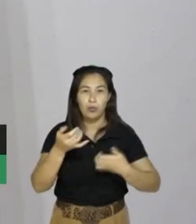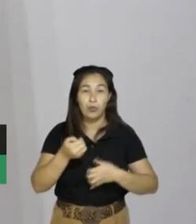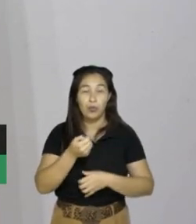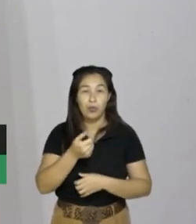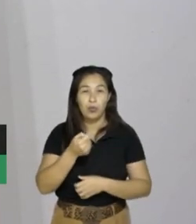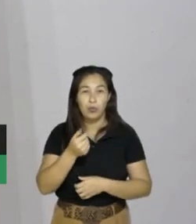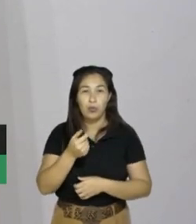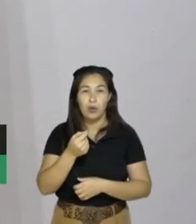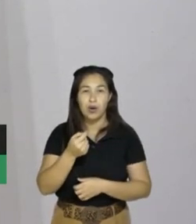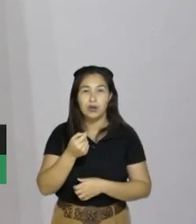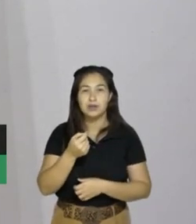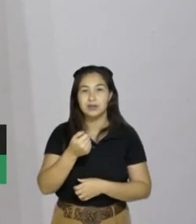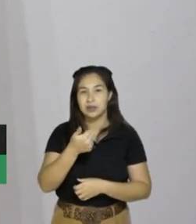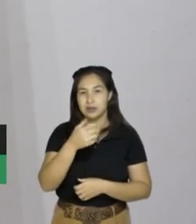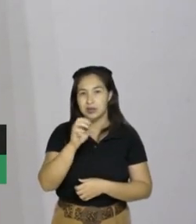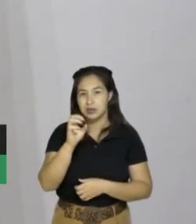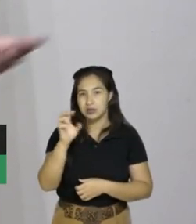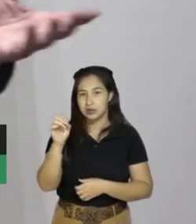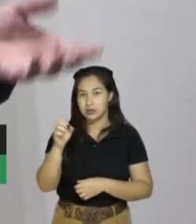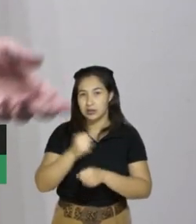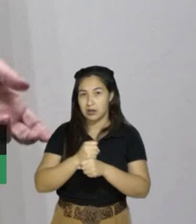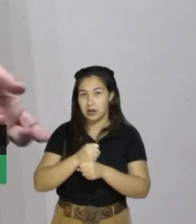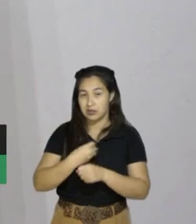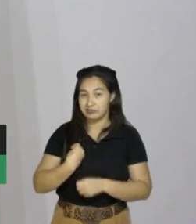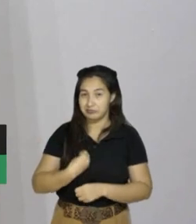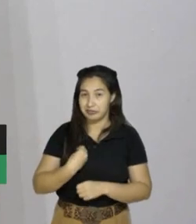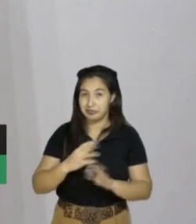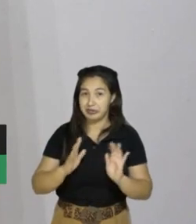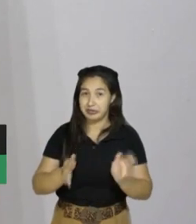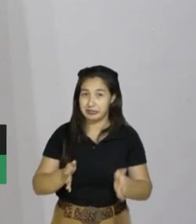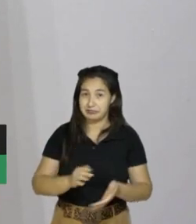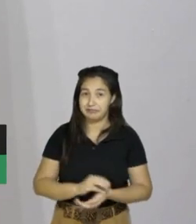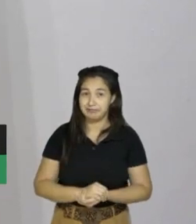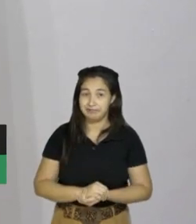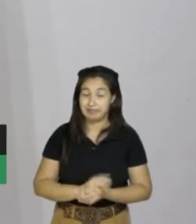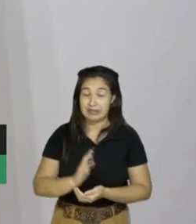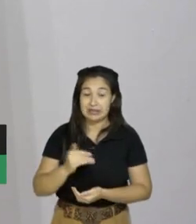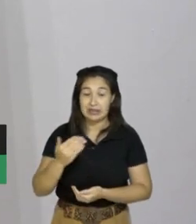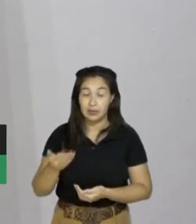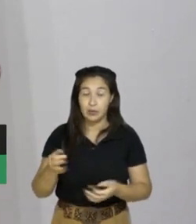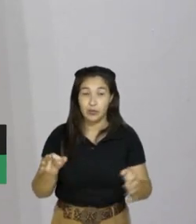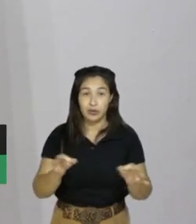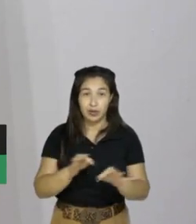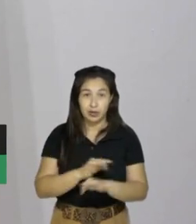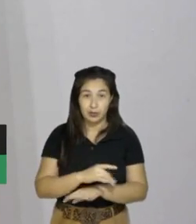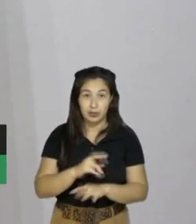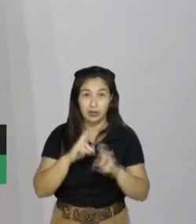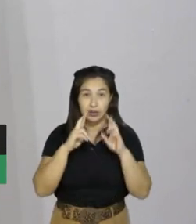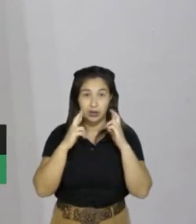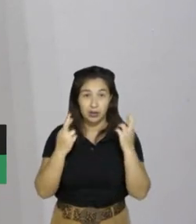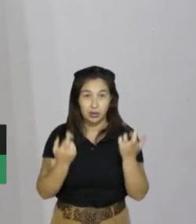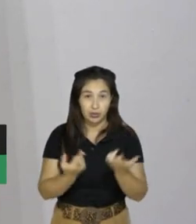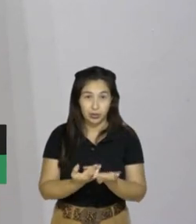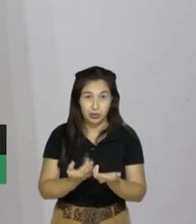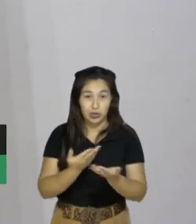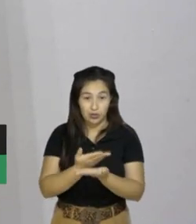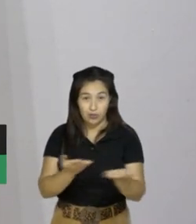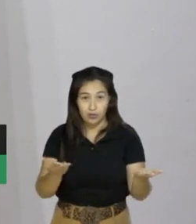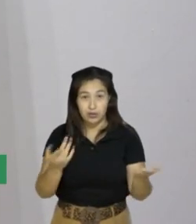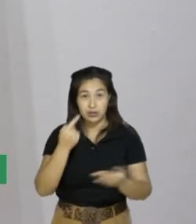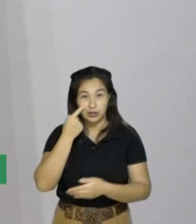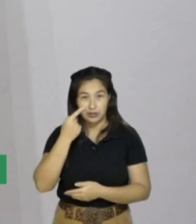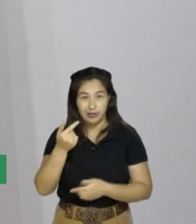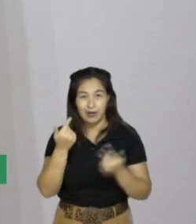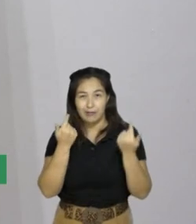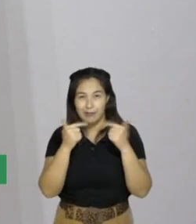depois quando for encerrada apresente reunião e foram interrompido vocês vão ouvir um